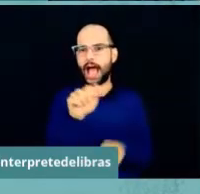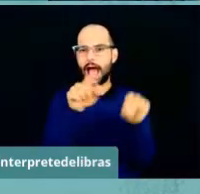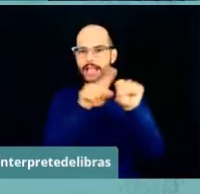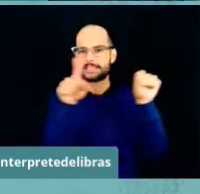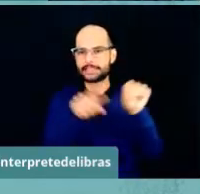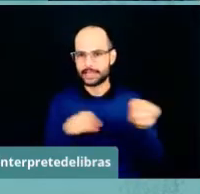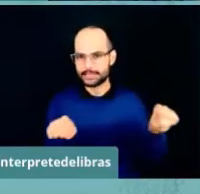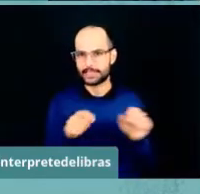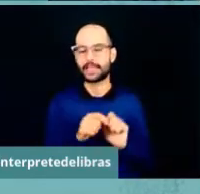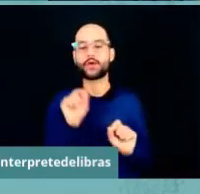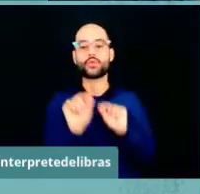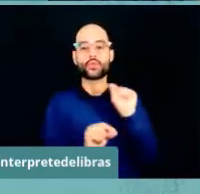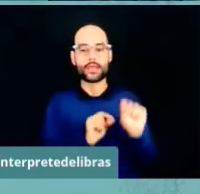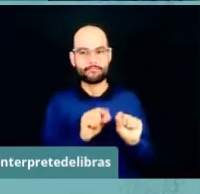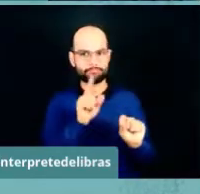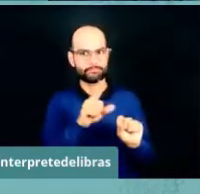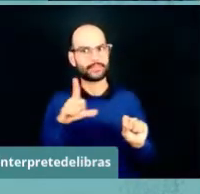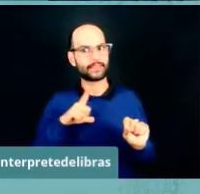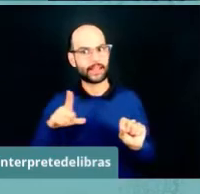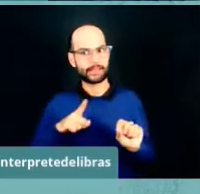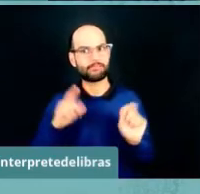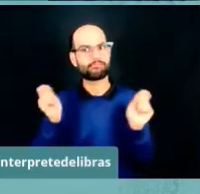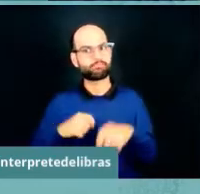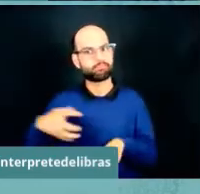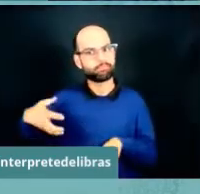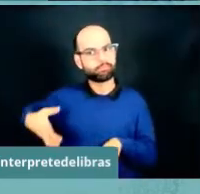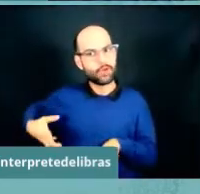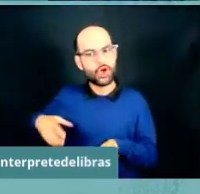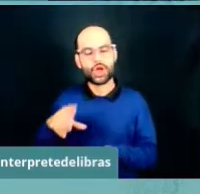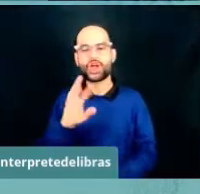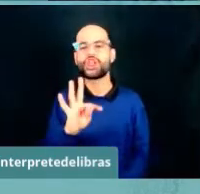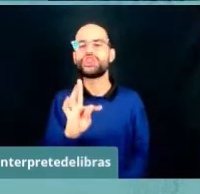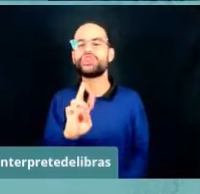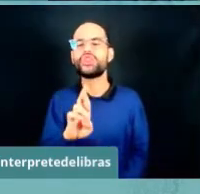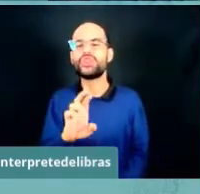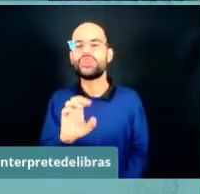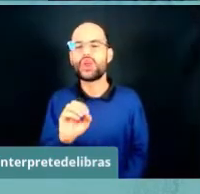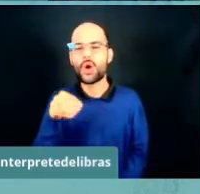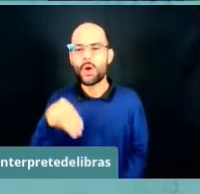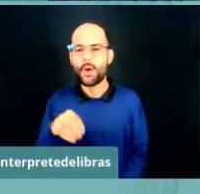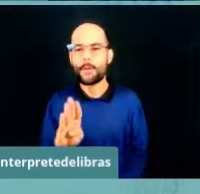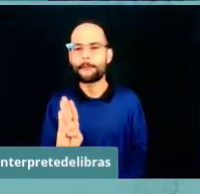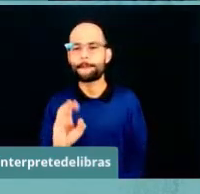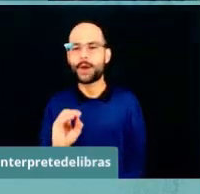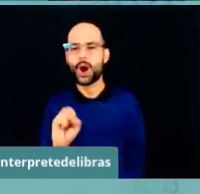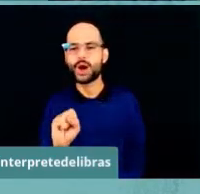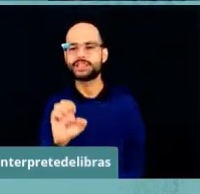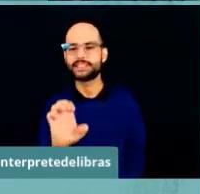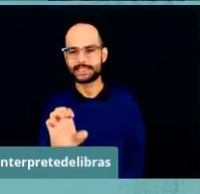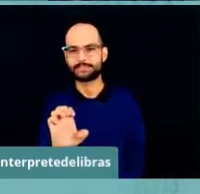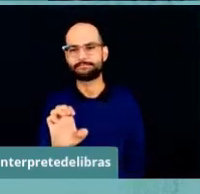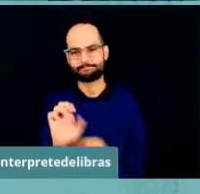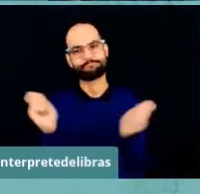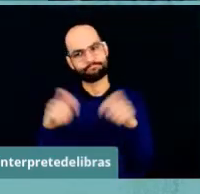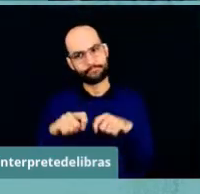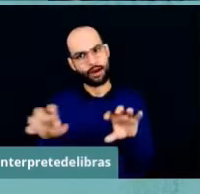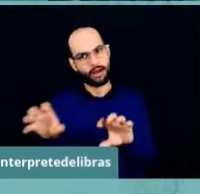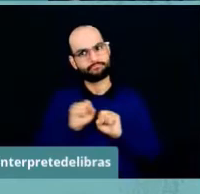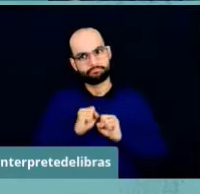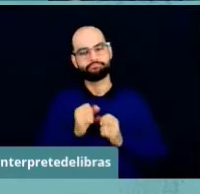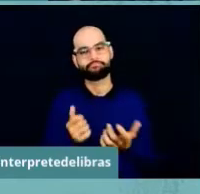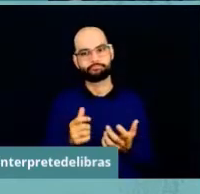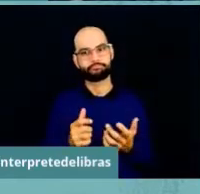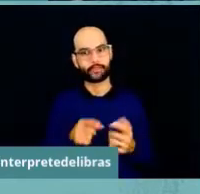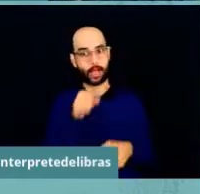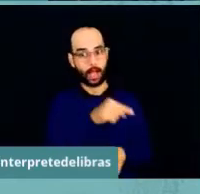relação a episódios trombóticos. E o que a gente tem até hoje é um número de casos, um risco associado à vacina